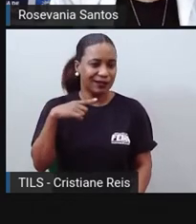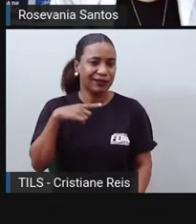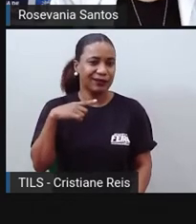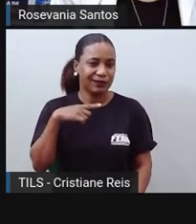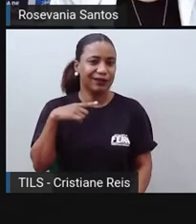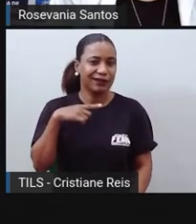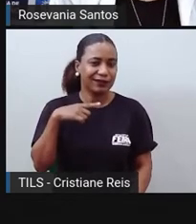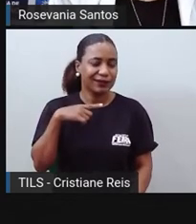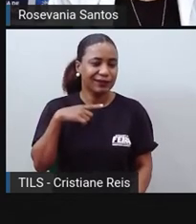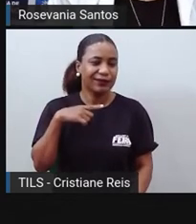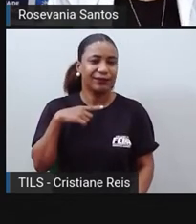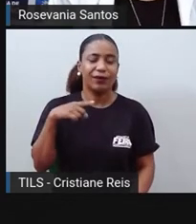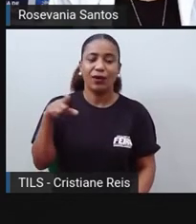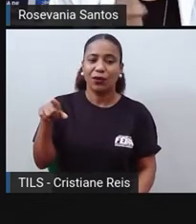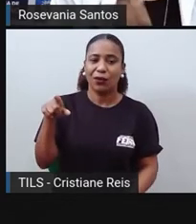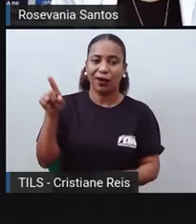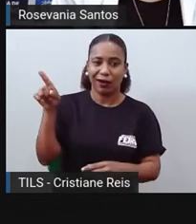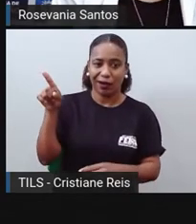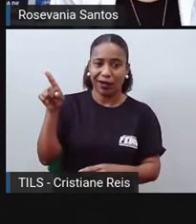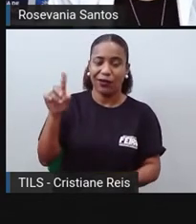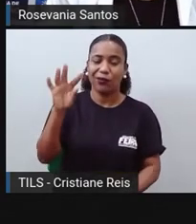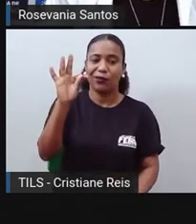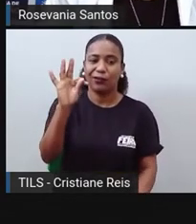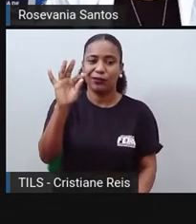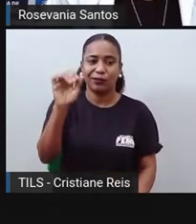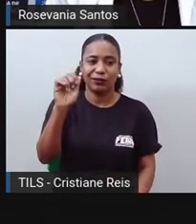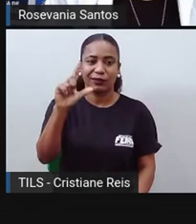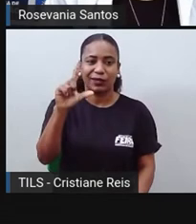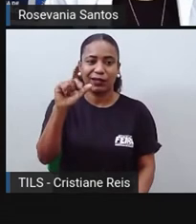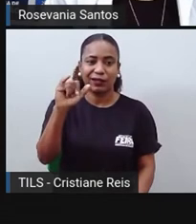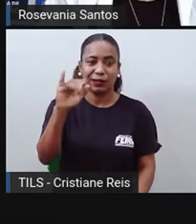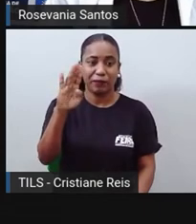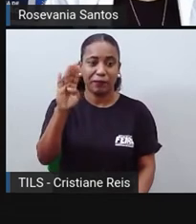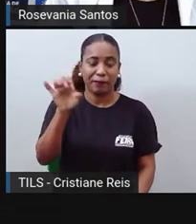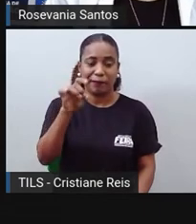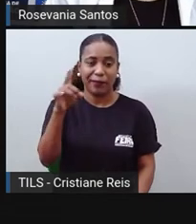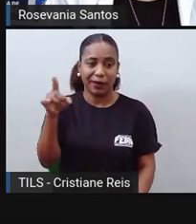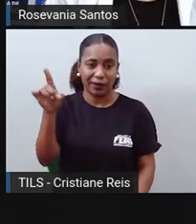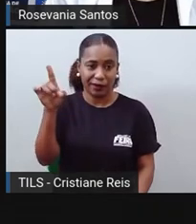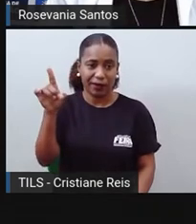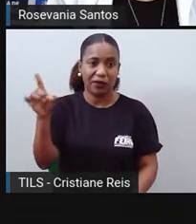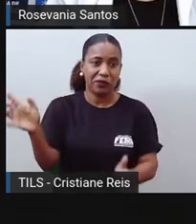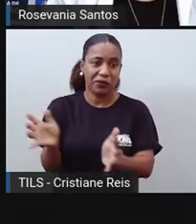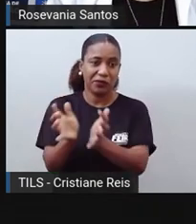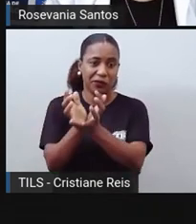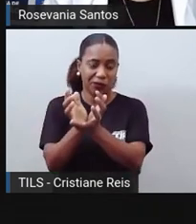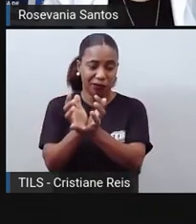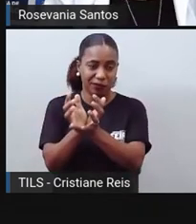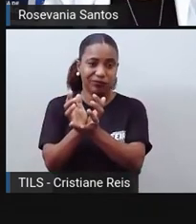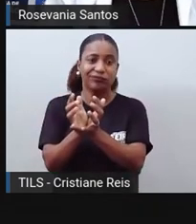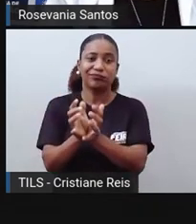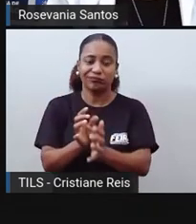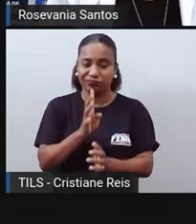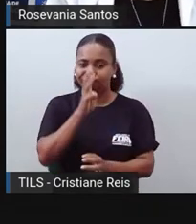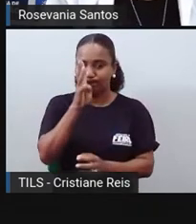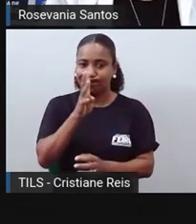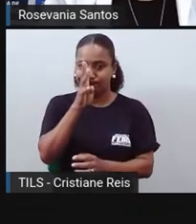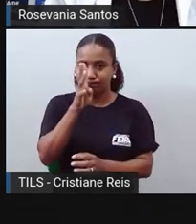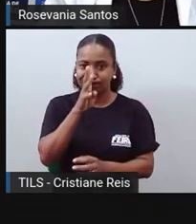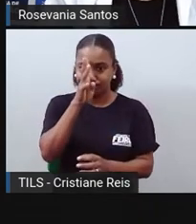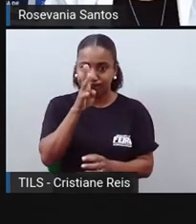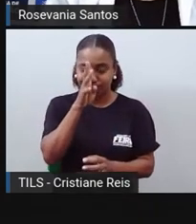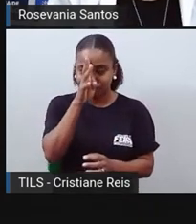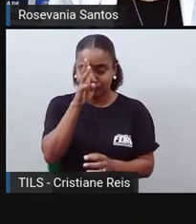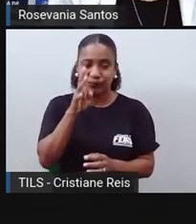que o Talibã, né, voltou de novo a assumir, né, o Afeganistão, que durante muito tempo, desde lá